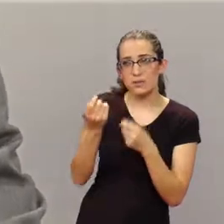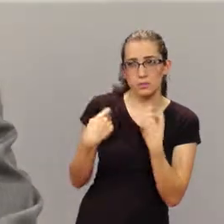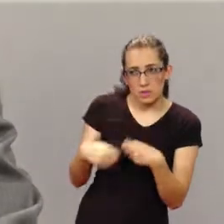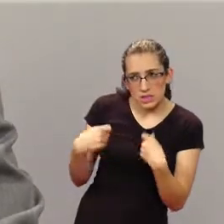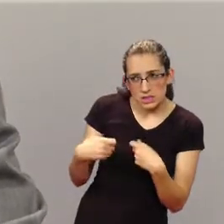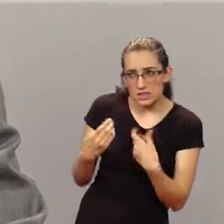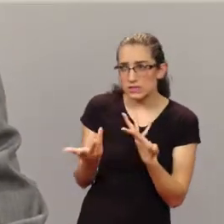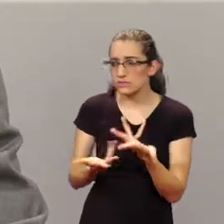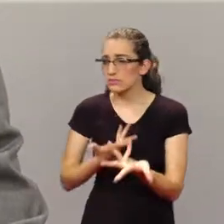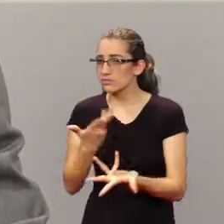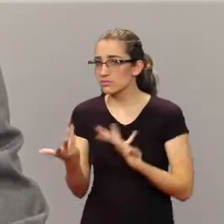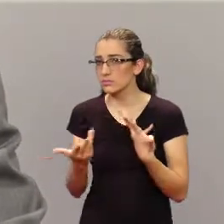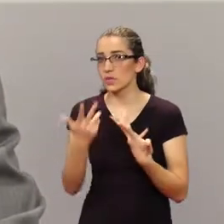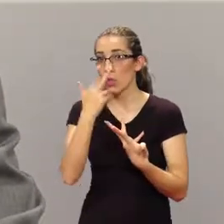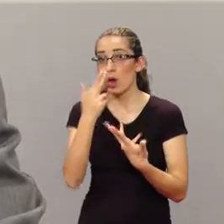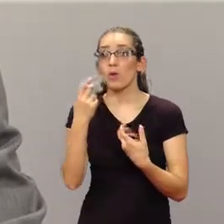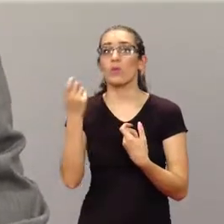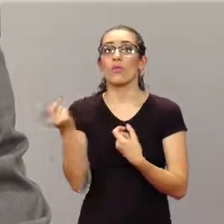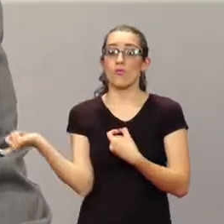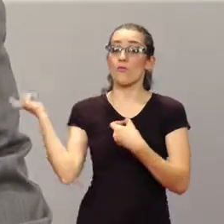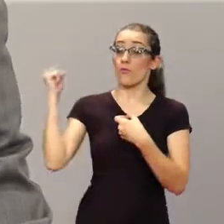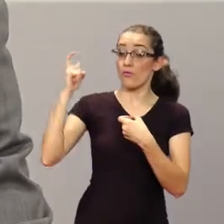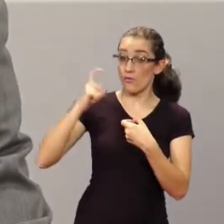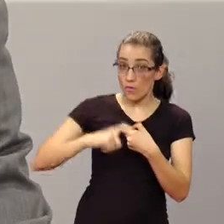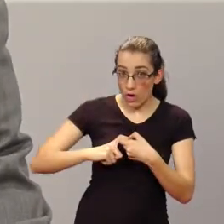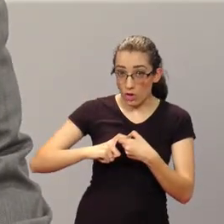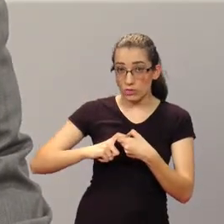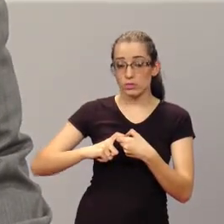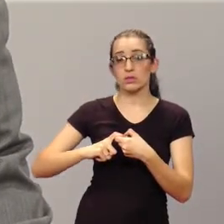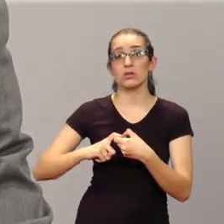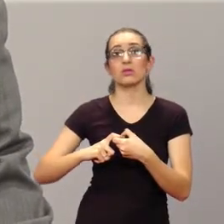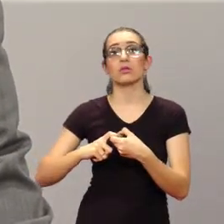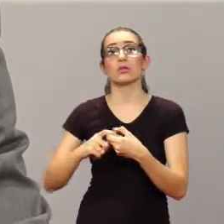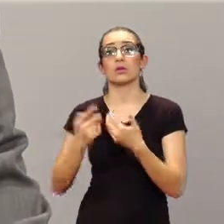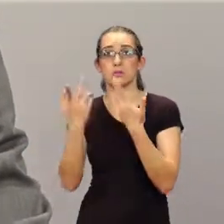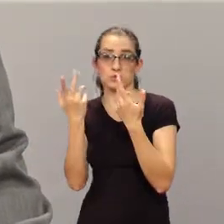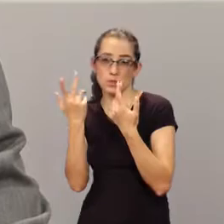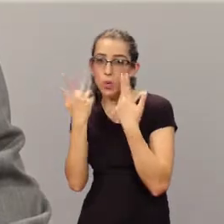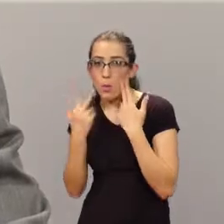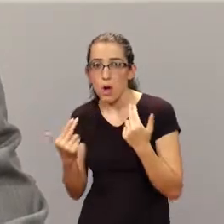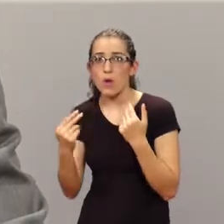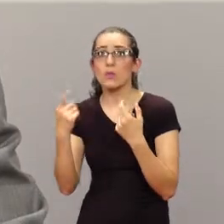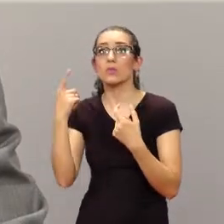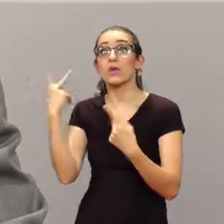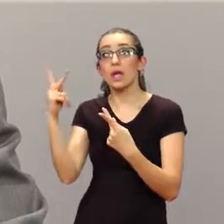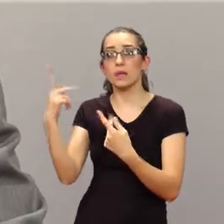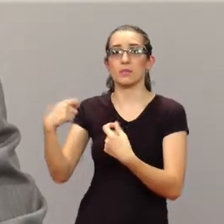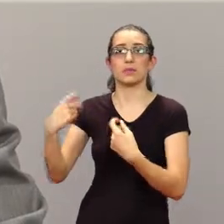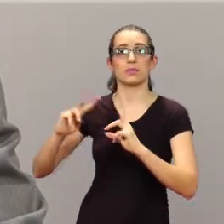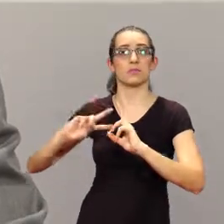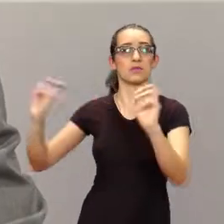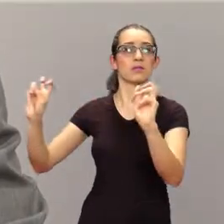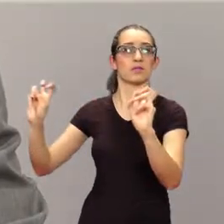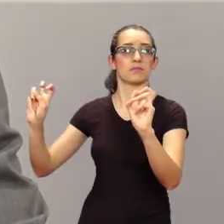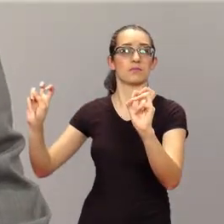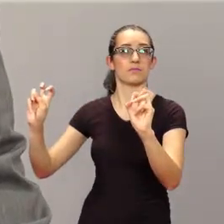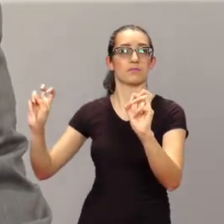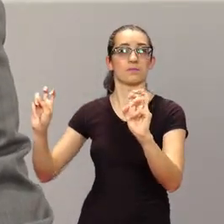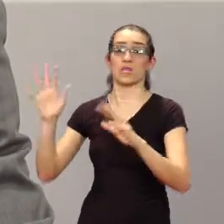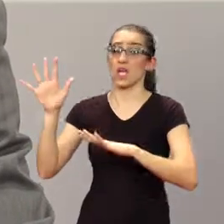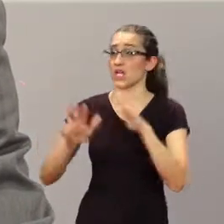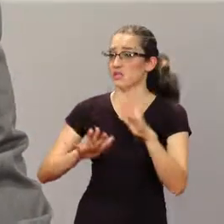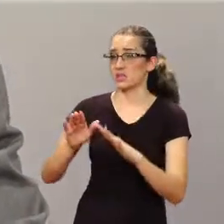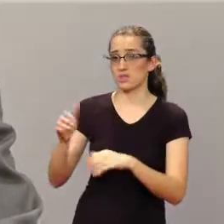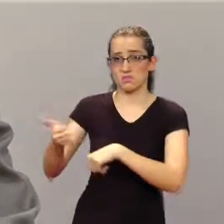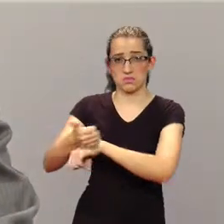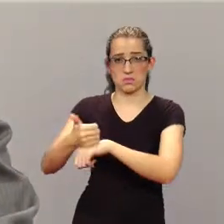Então, necessitar da reabilitação de uma perda dentária é uma percepção também do paciente, que o dentista muitas